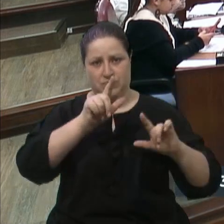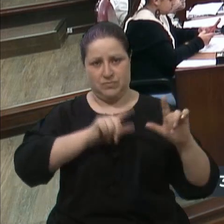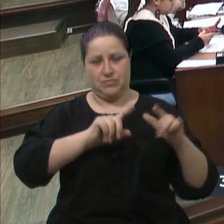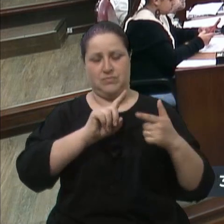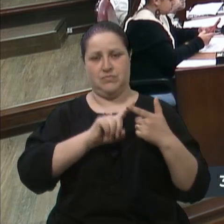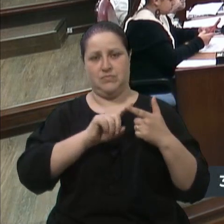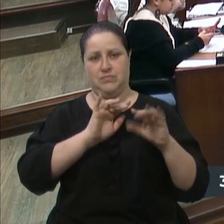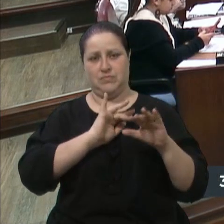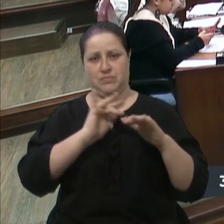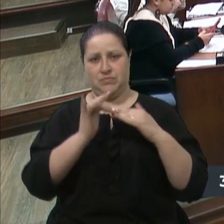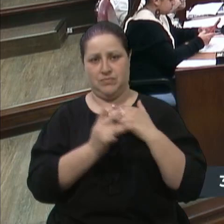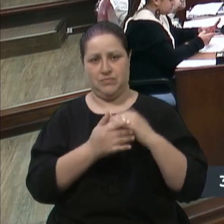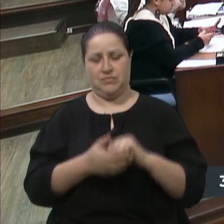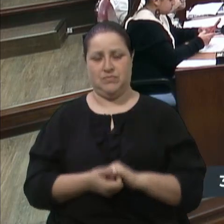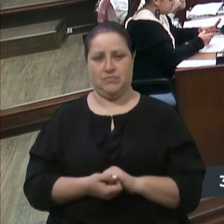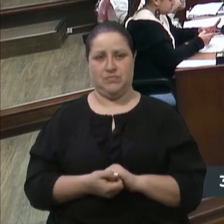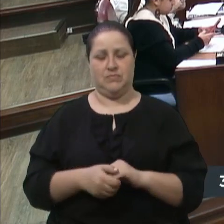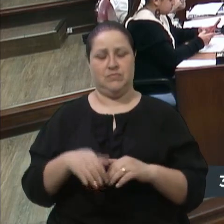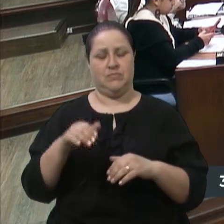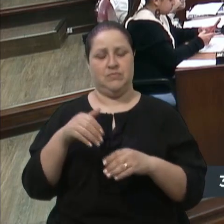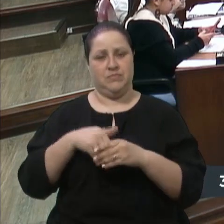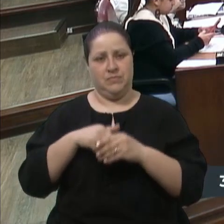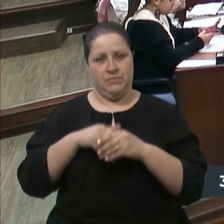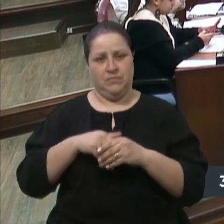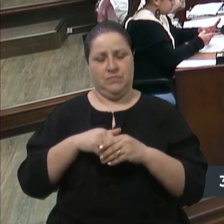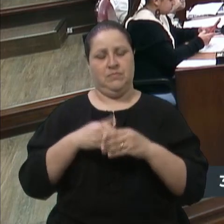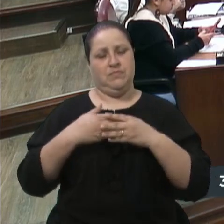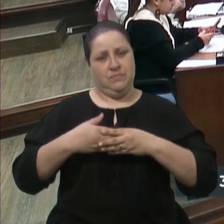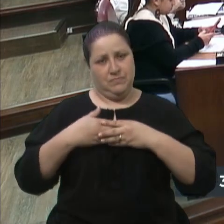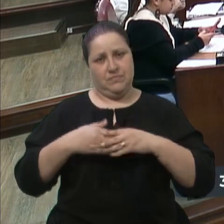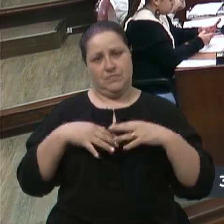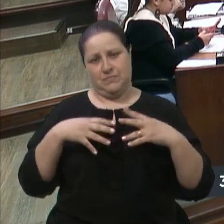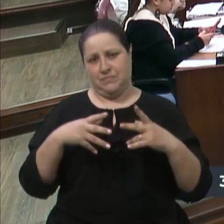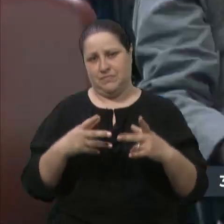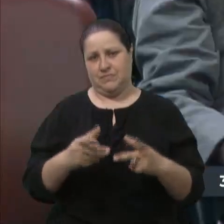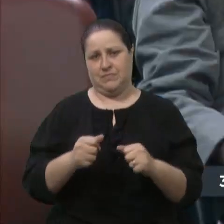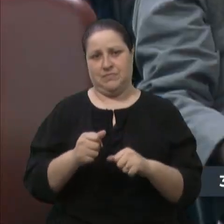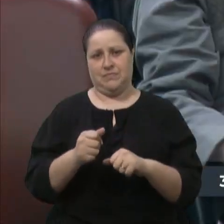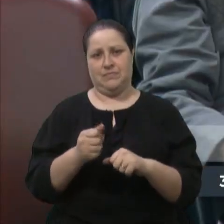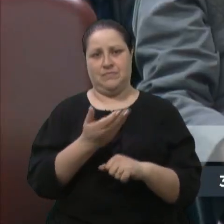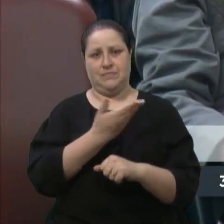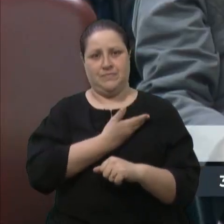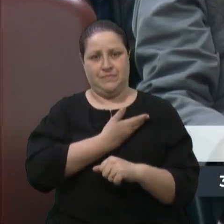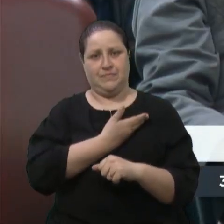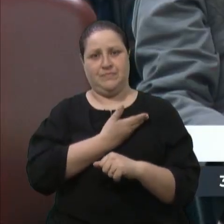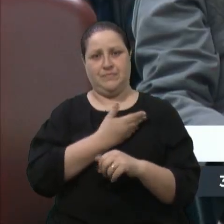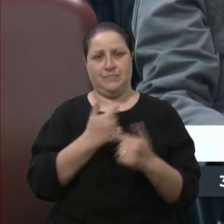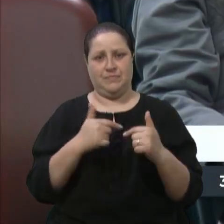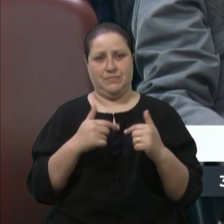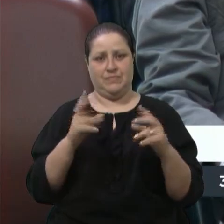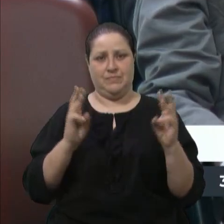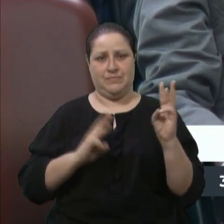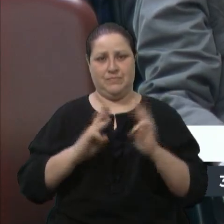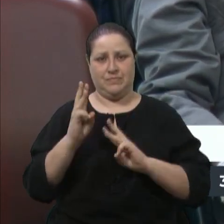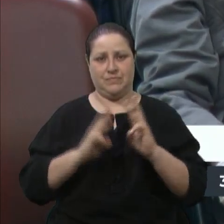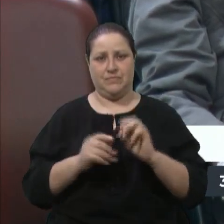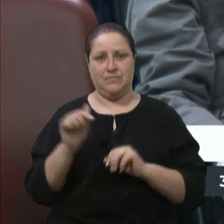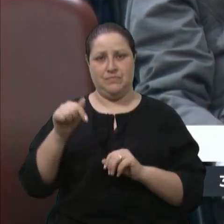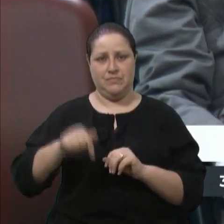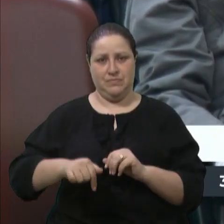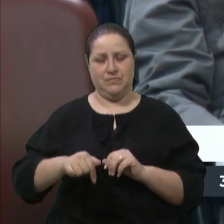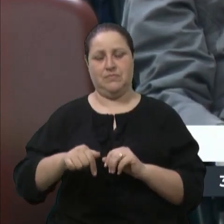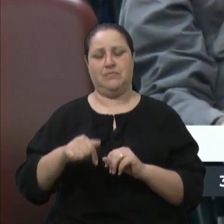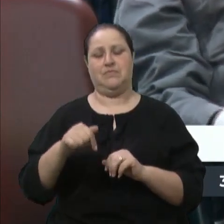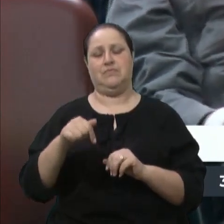através da rede social. Cumprimento demais, cumprimento nossos amigos vanzeiros. Aqui nessa casa, nós criamos a